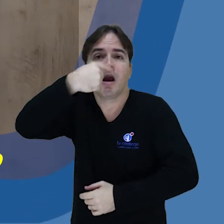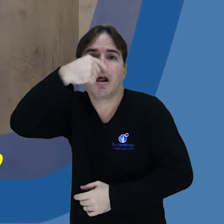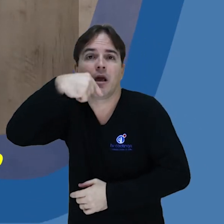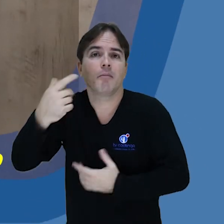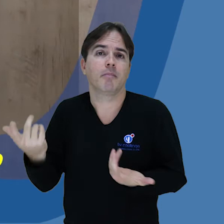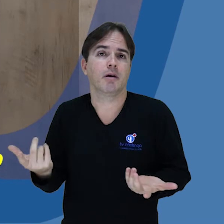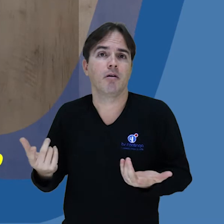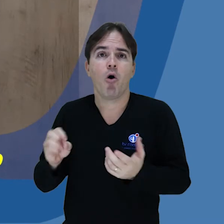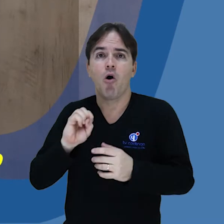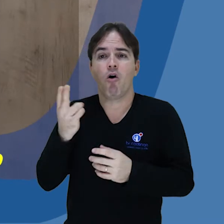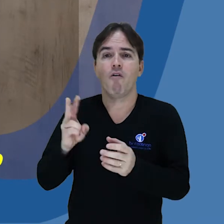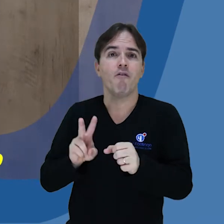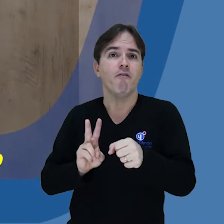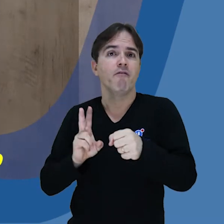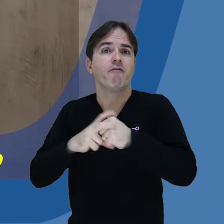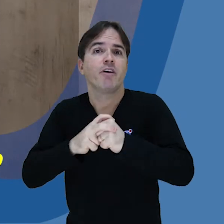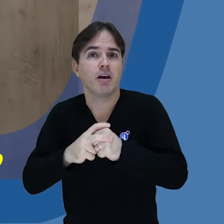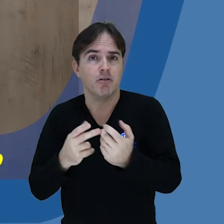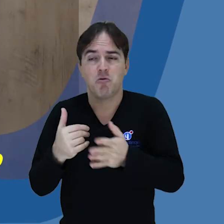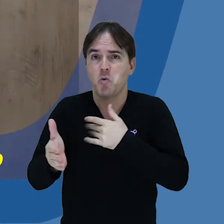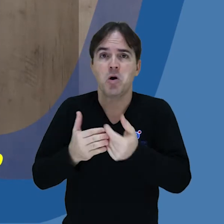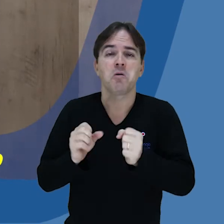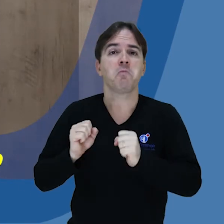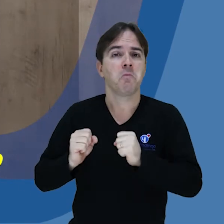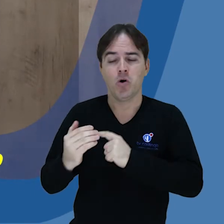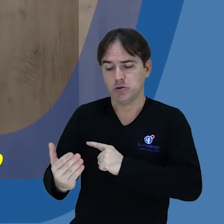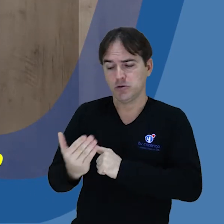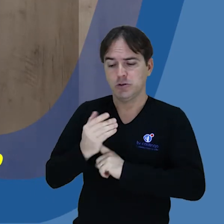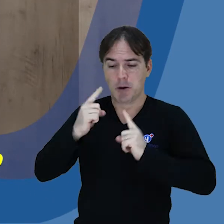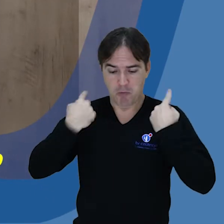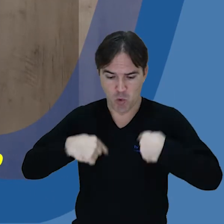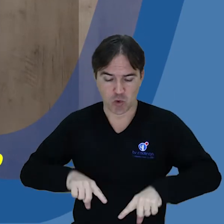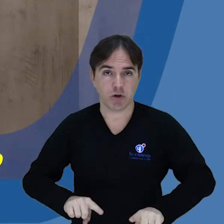por vírus, e acaba auxiliando ou melhorando a sua